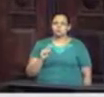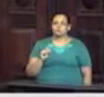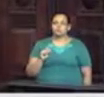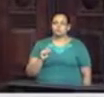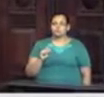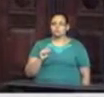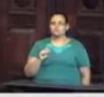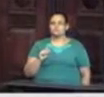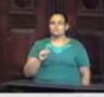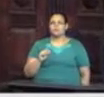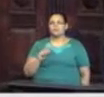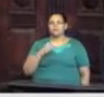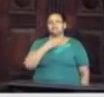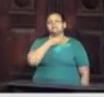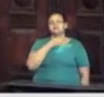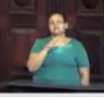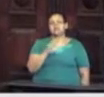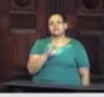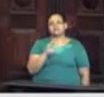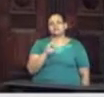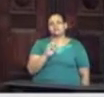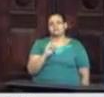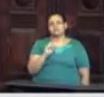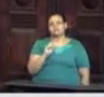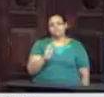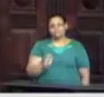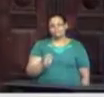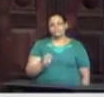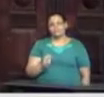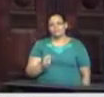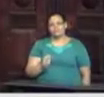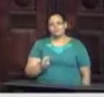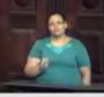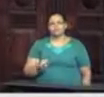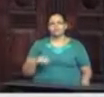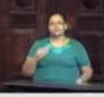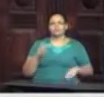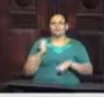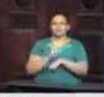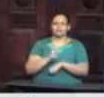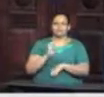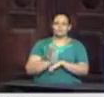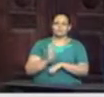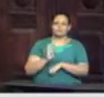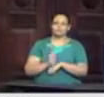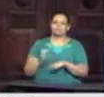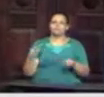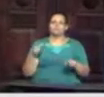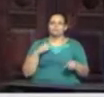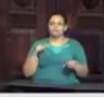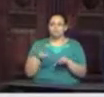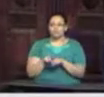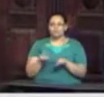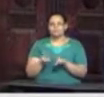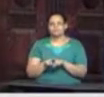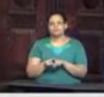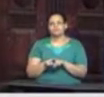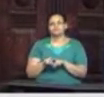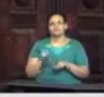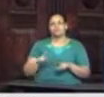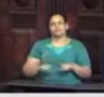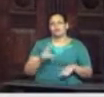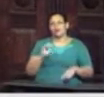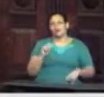produz o que se chama de crise, e, inclusive, o Estado tem aí uma tal de calamidade